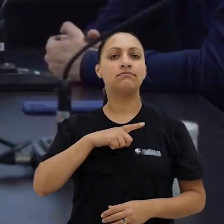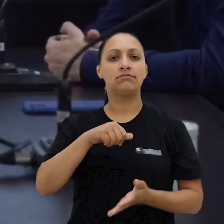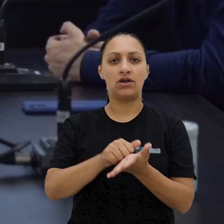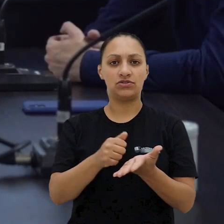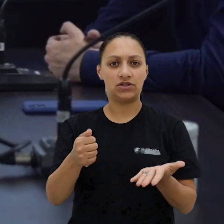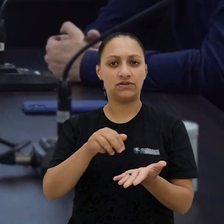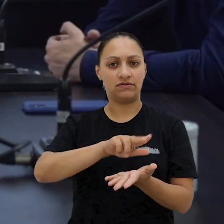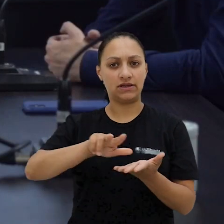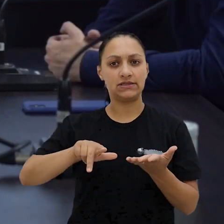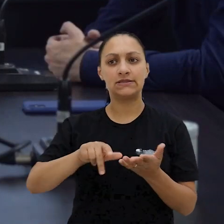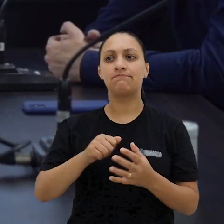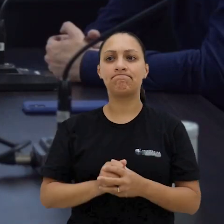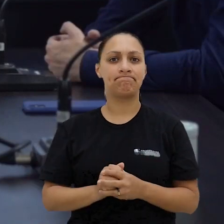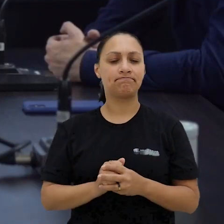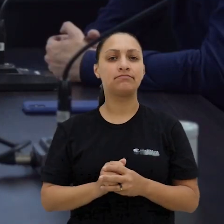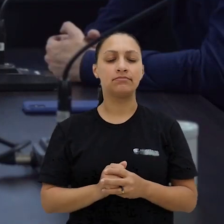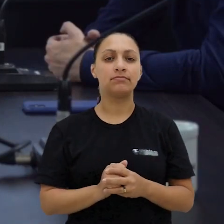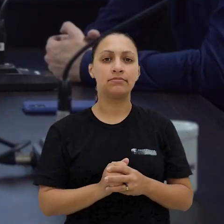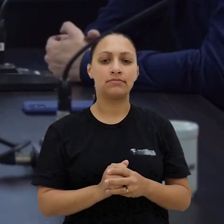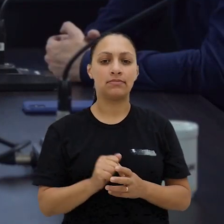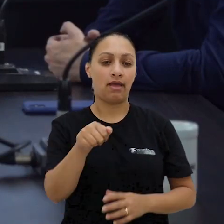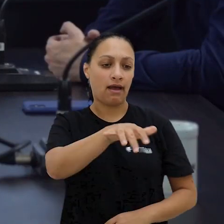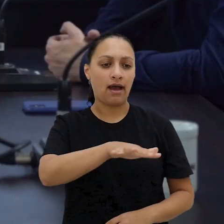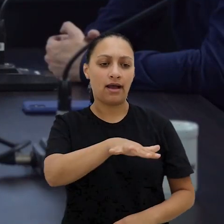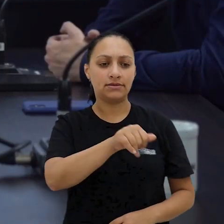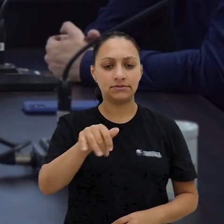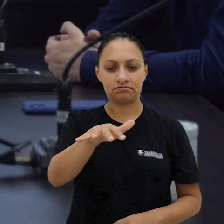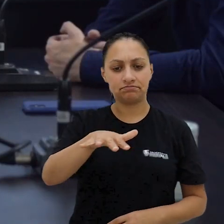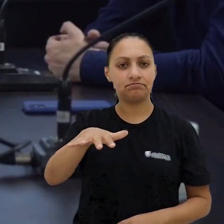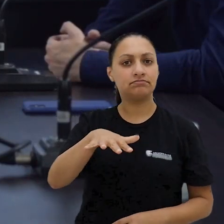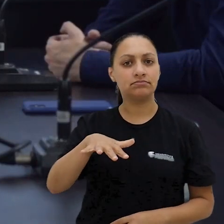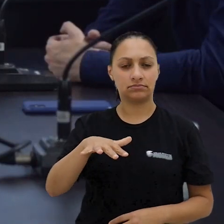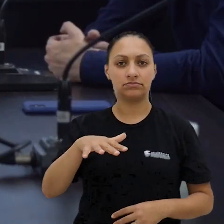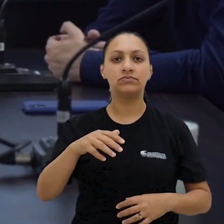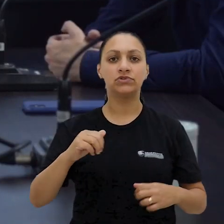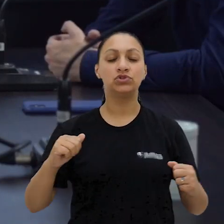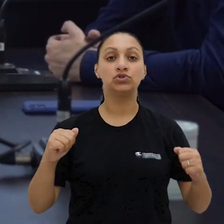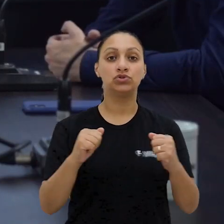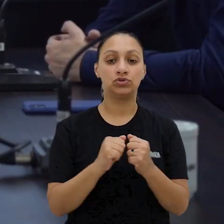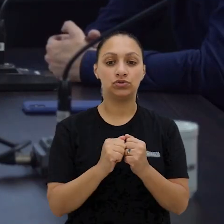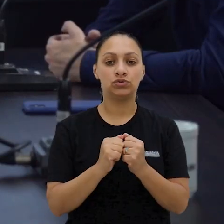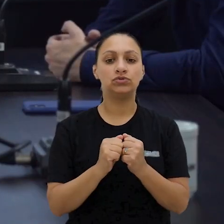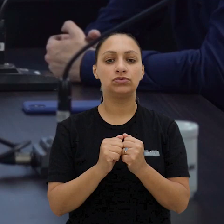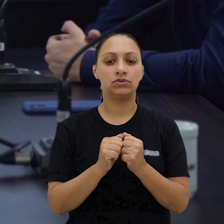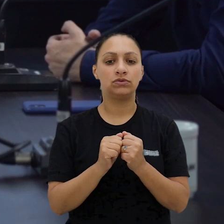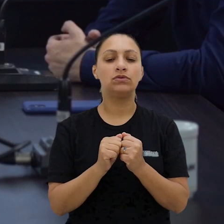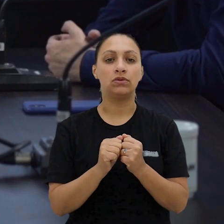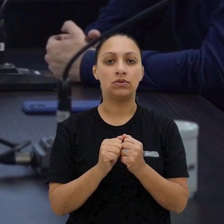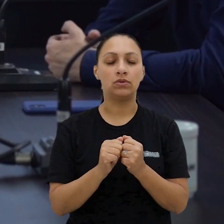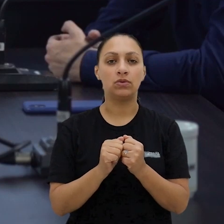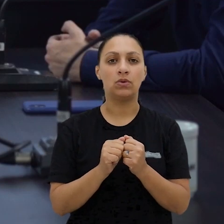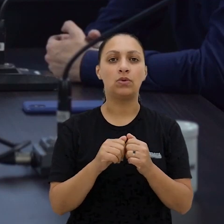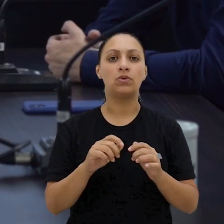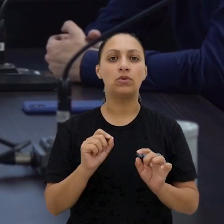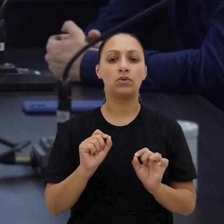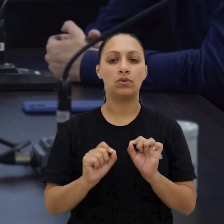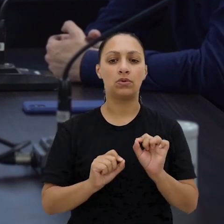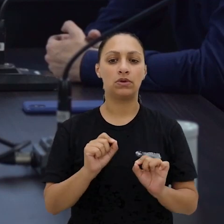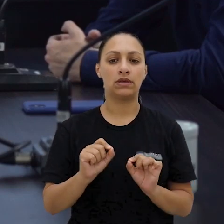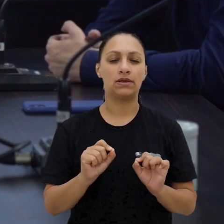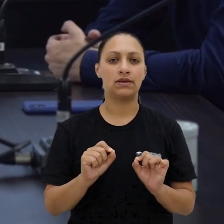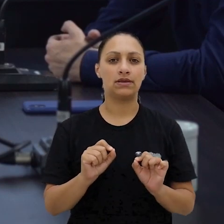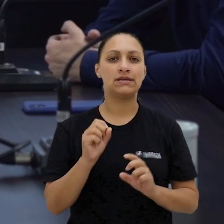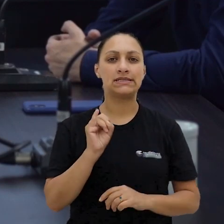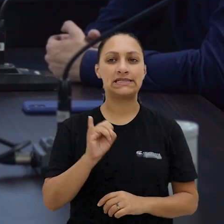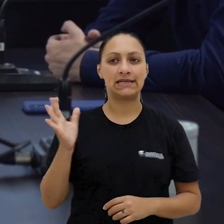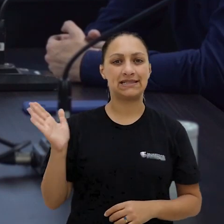várias pessoas, várias ali áreas que juntas é quase uma engrenagem, basicamente, para que tudo gire.